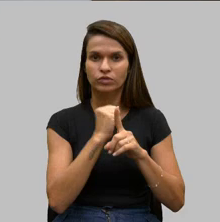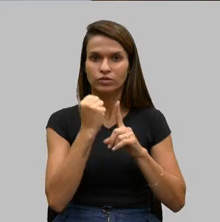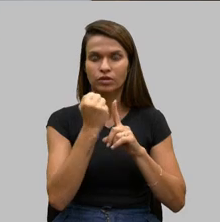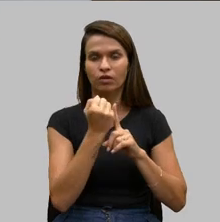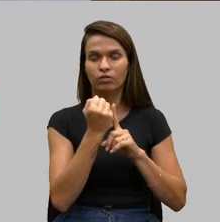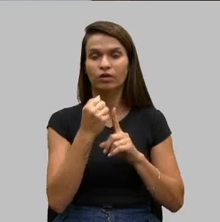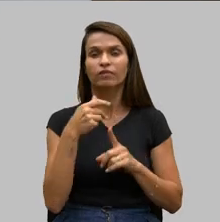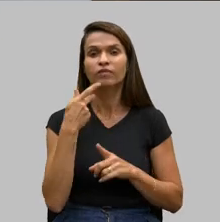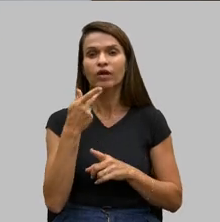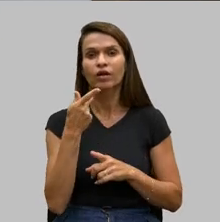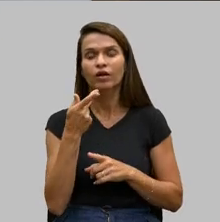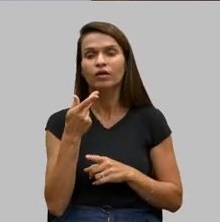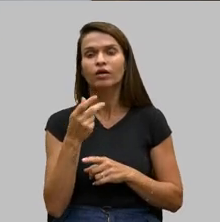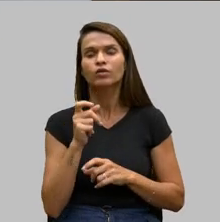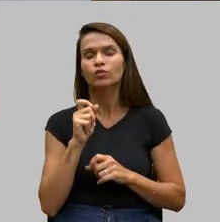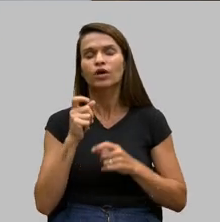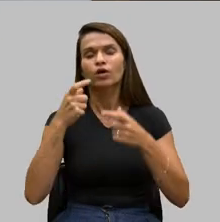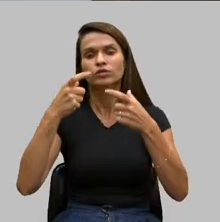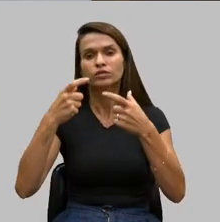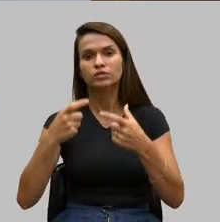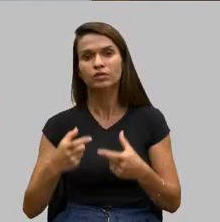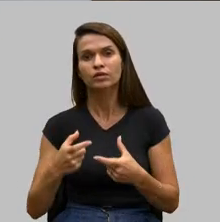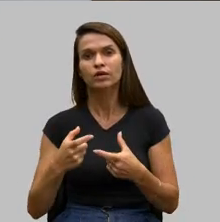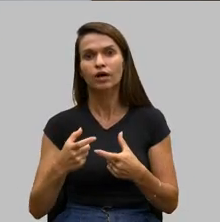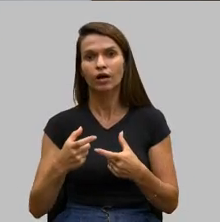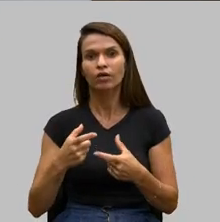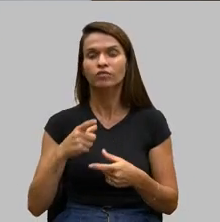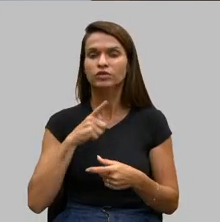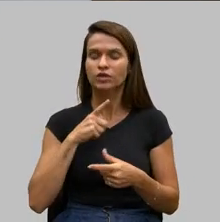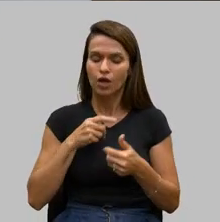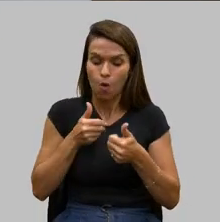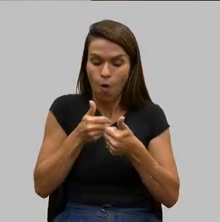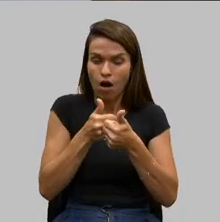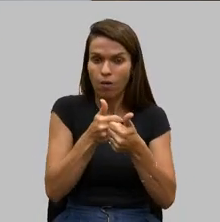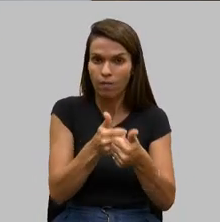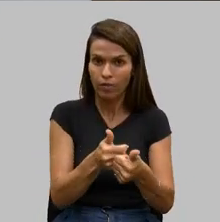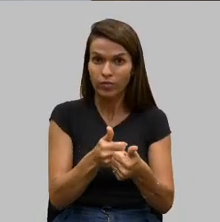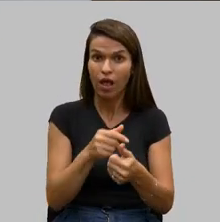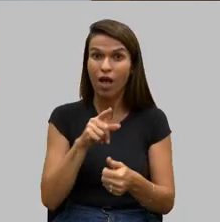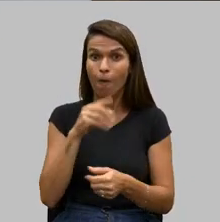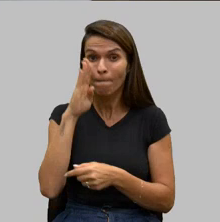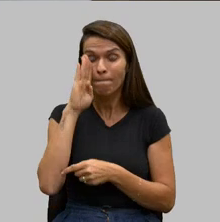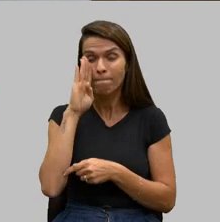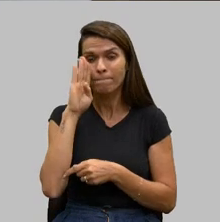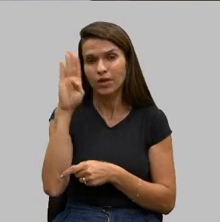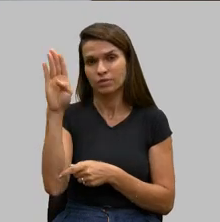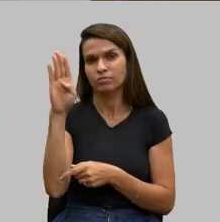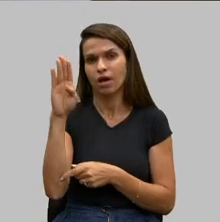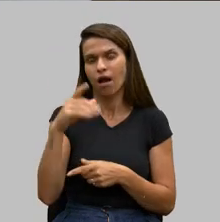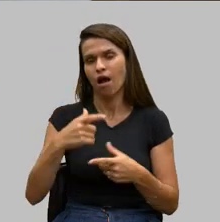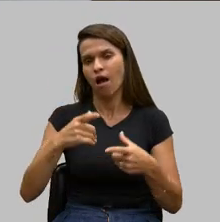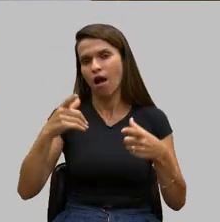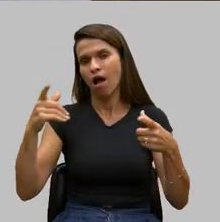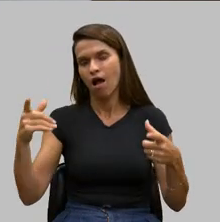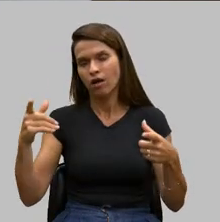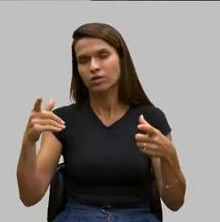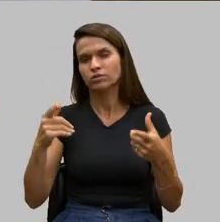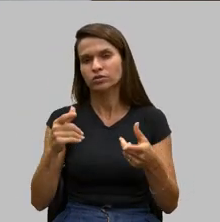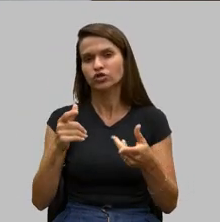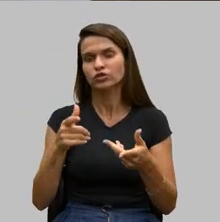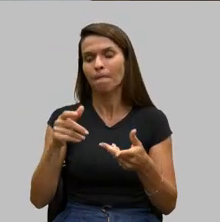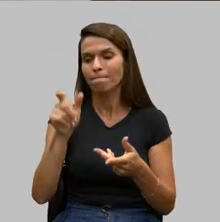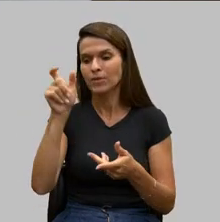né que é esse local em que se você tem um acompanhamento isso é fundamental grande parte das internações que a gente tem